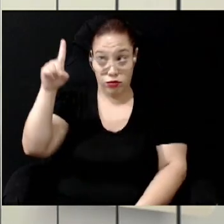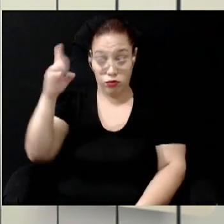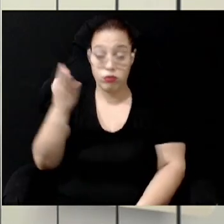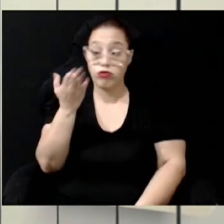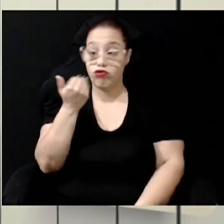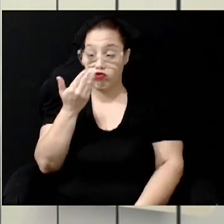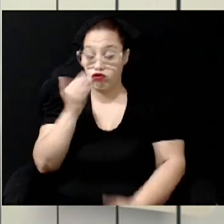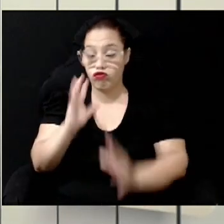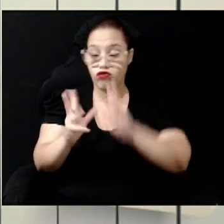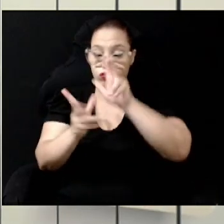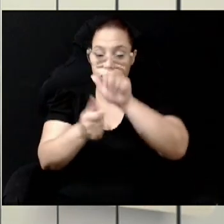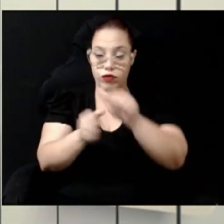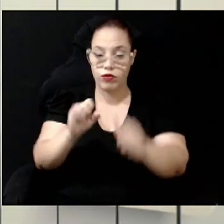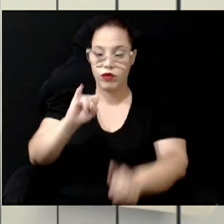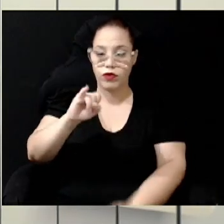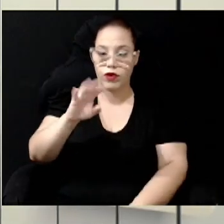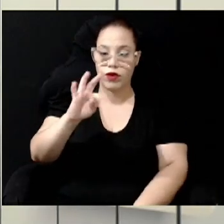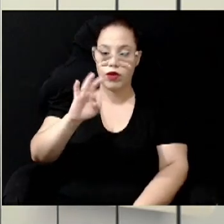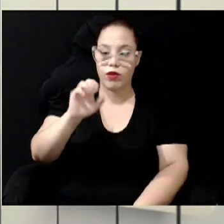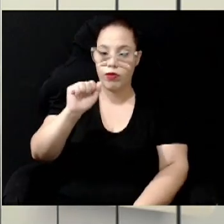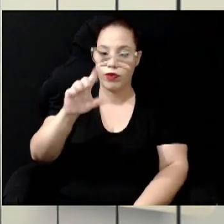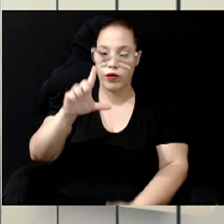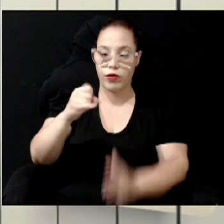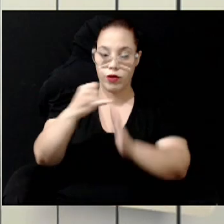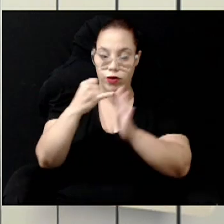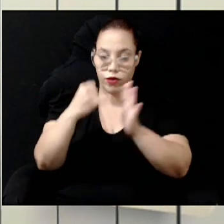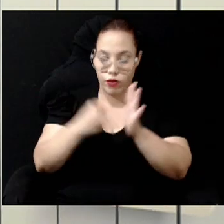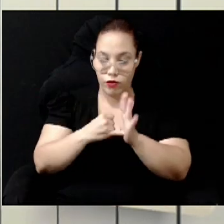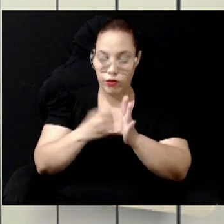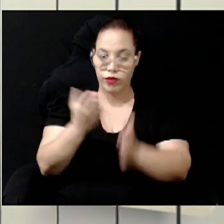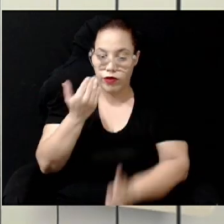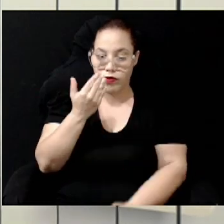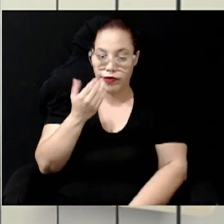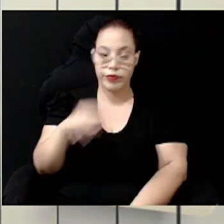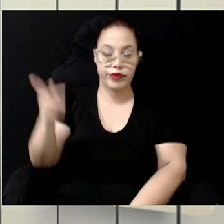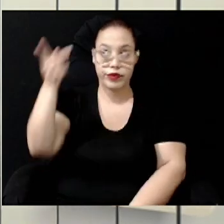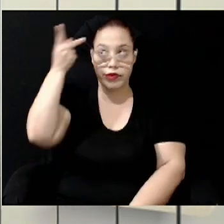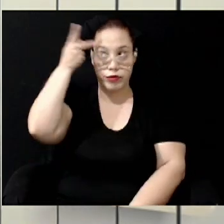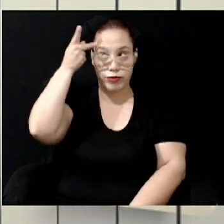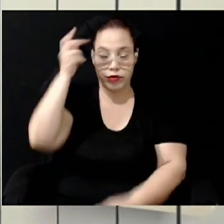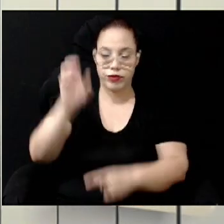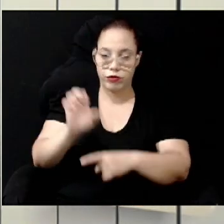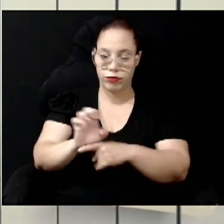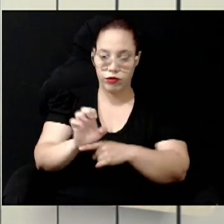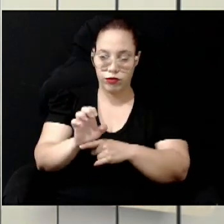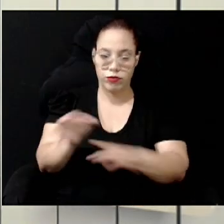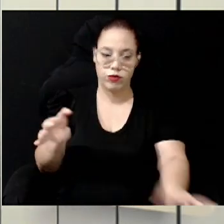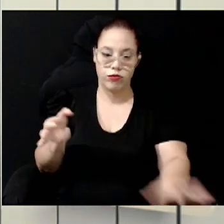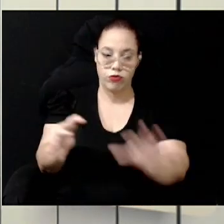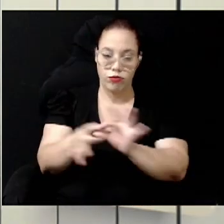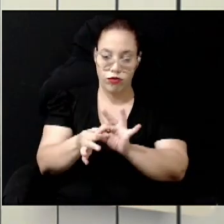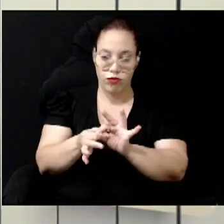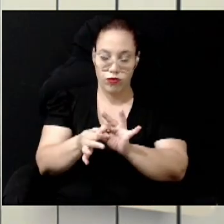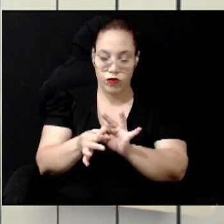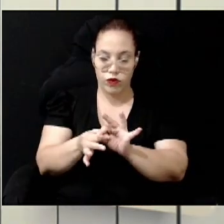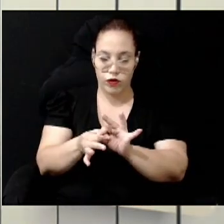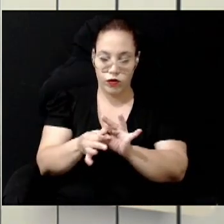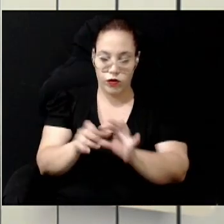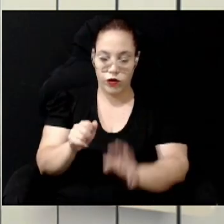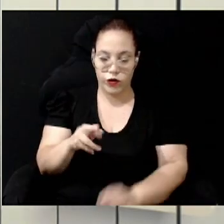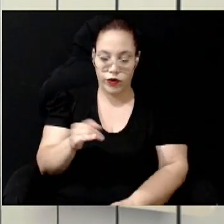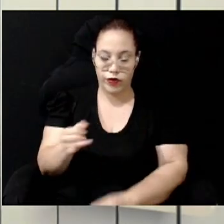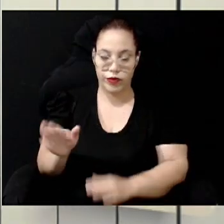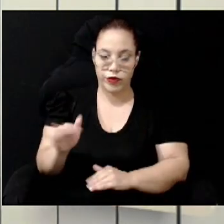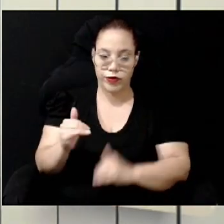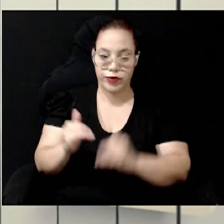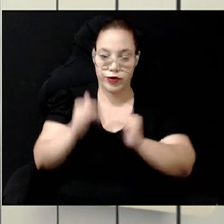o ITAL, o Instituto de Tecnologia de Alimentos do Estado de São Paulo, em parceria com a Fundação de Desenvolvimento da Pesquisa